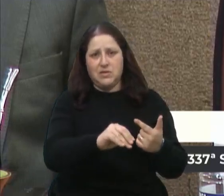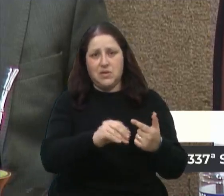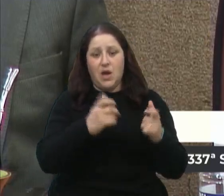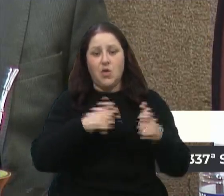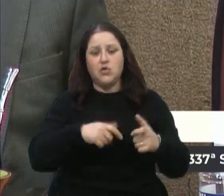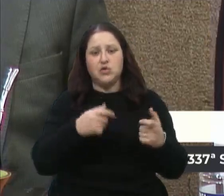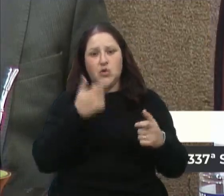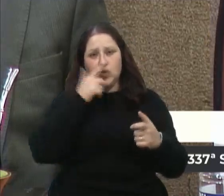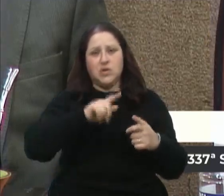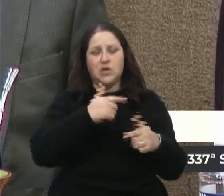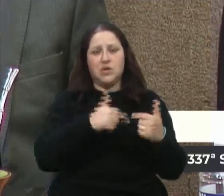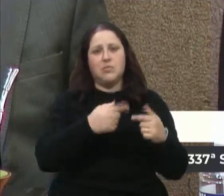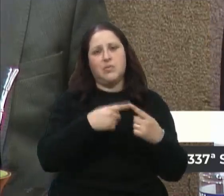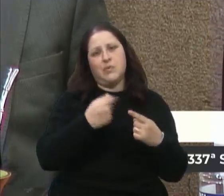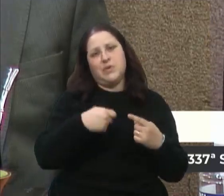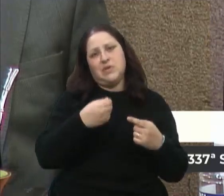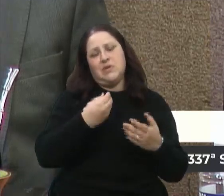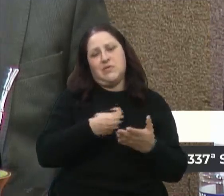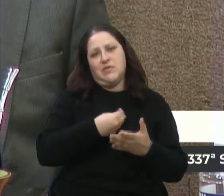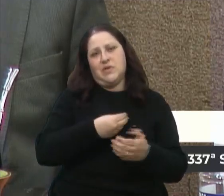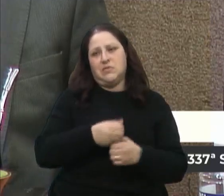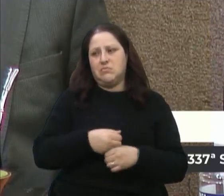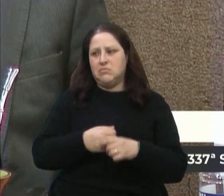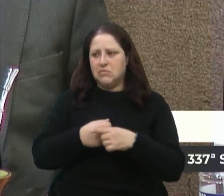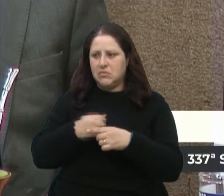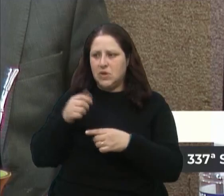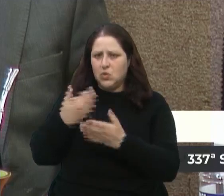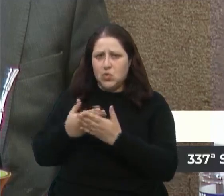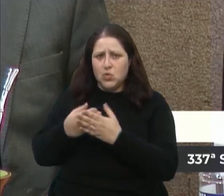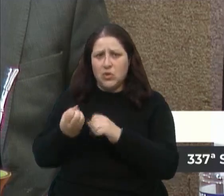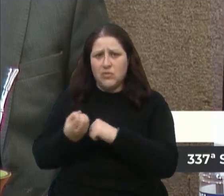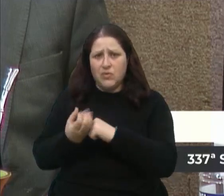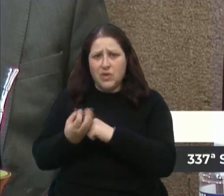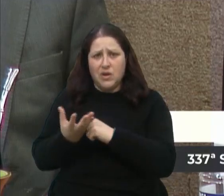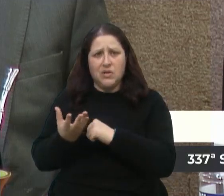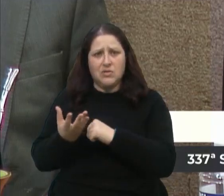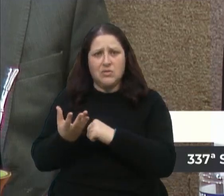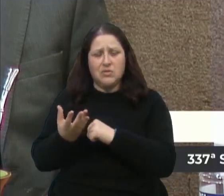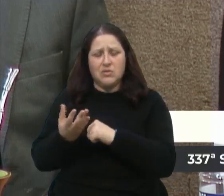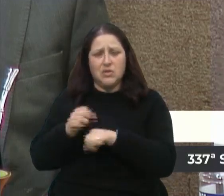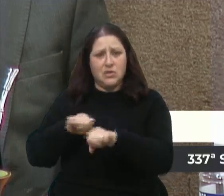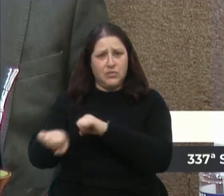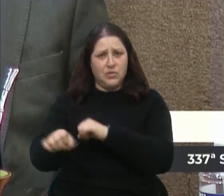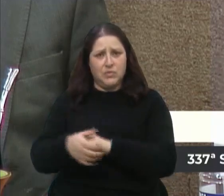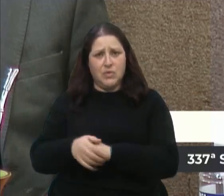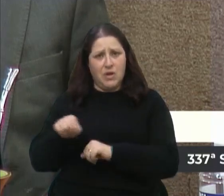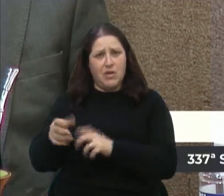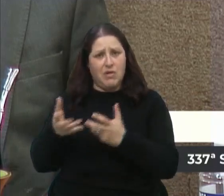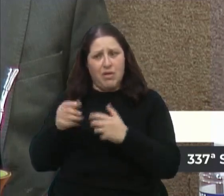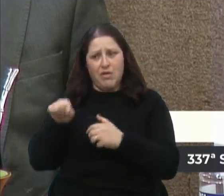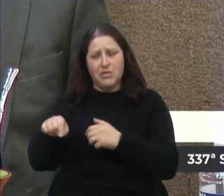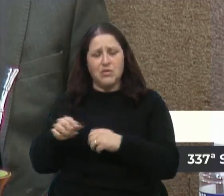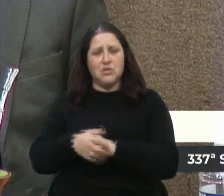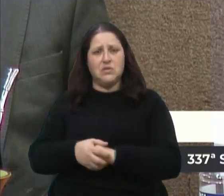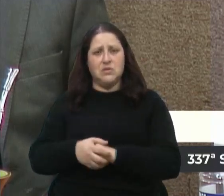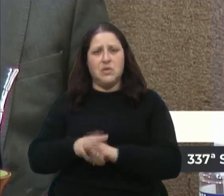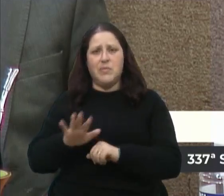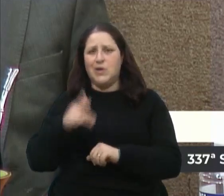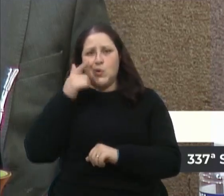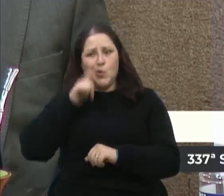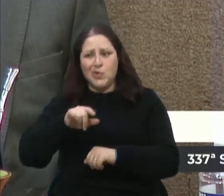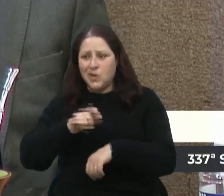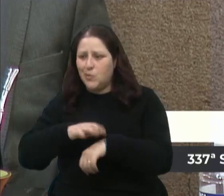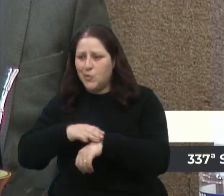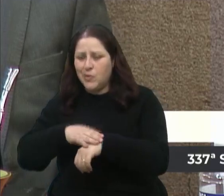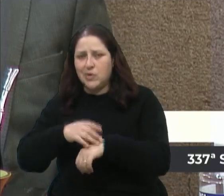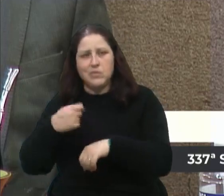viver. Mas ele estudou advocacia, ele se formou, é aquilo que ele quer. Mas ele não arrumou naquele momento.